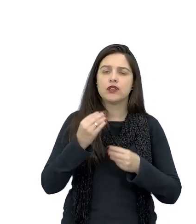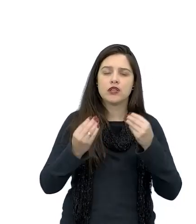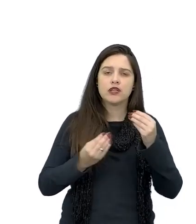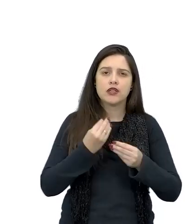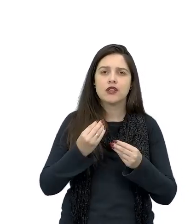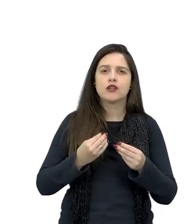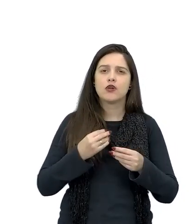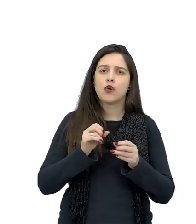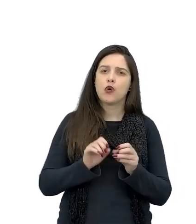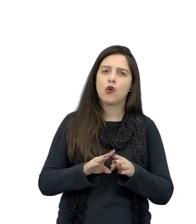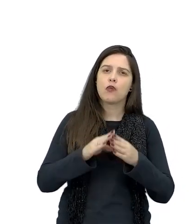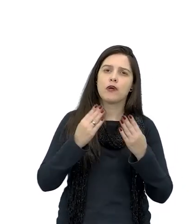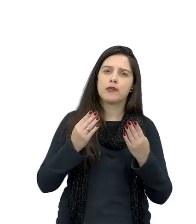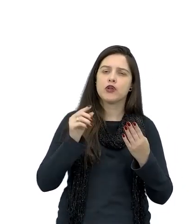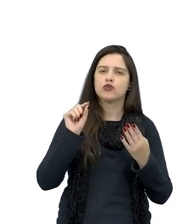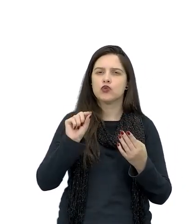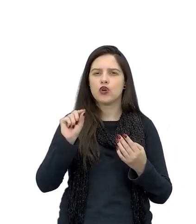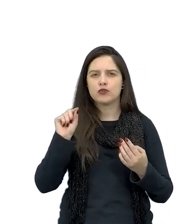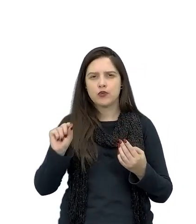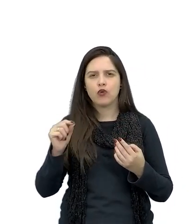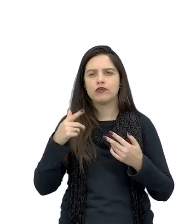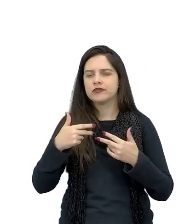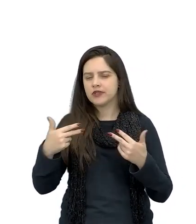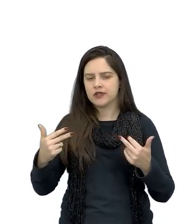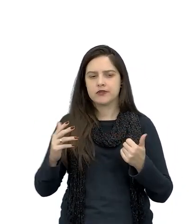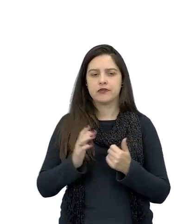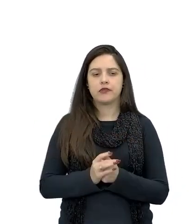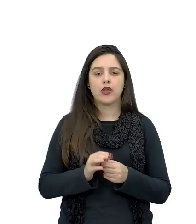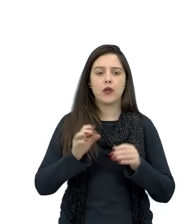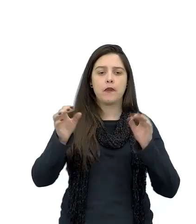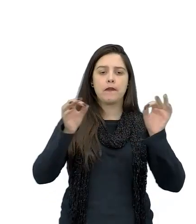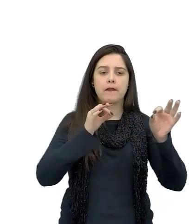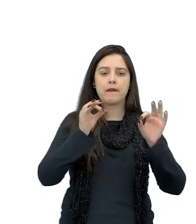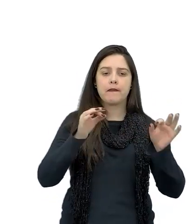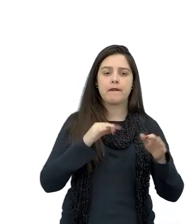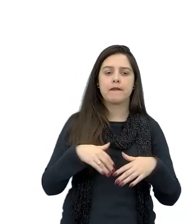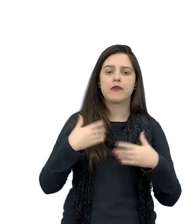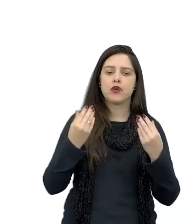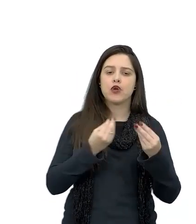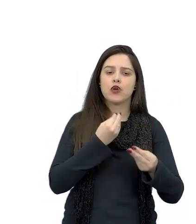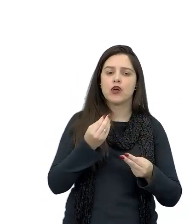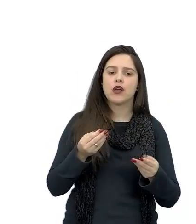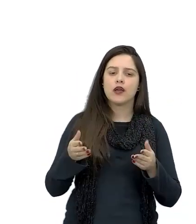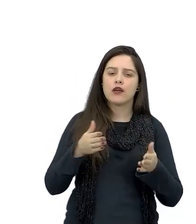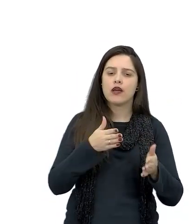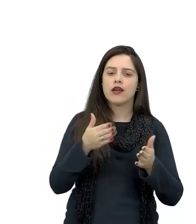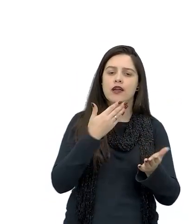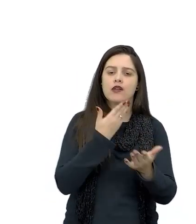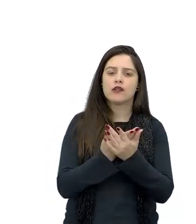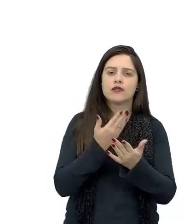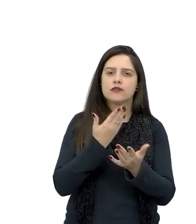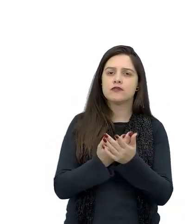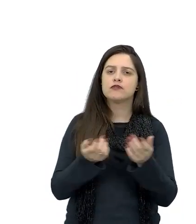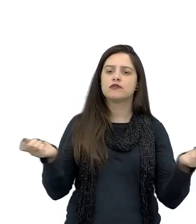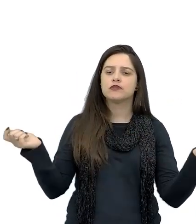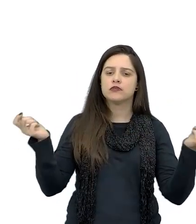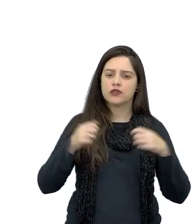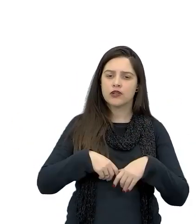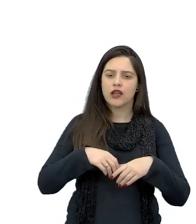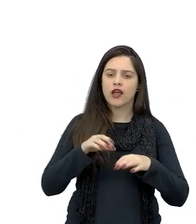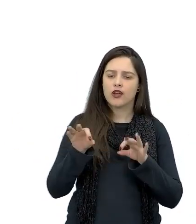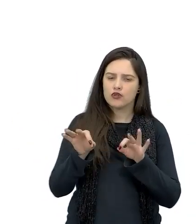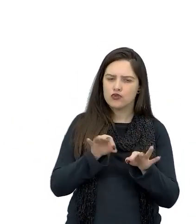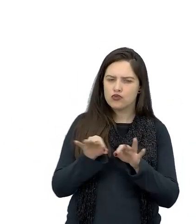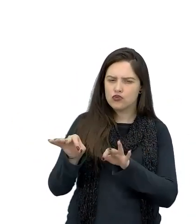a vírgula, 2 pontos, etc. Planejar com os colegas como encaminharão as aulas e os